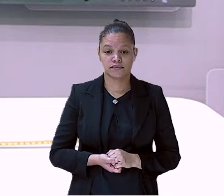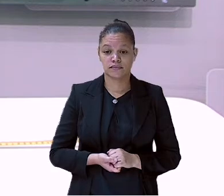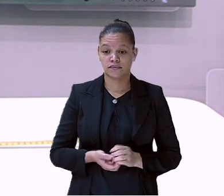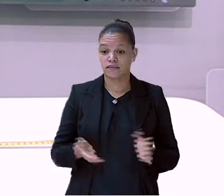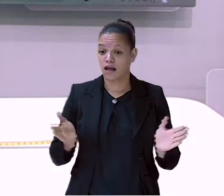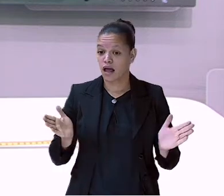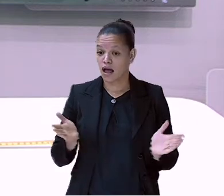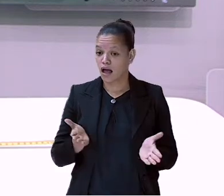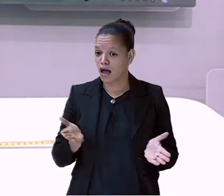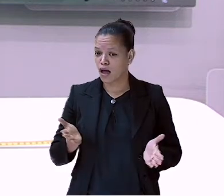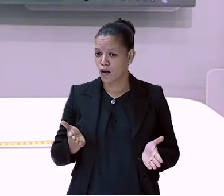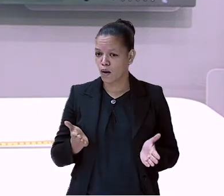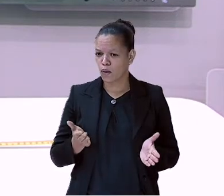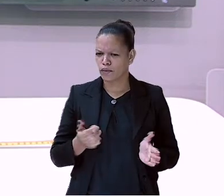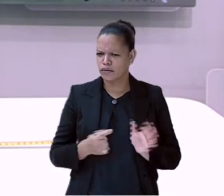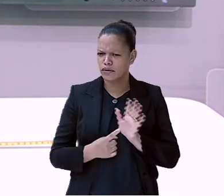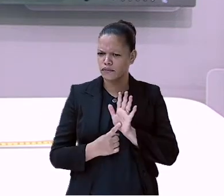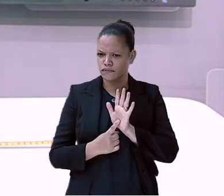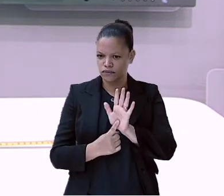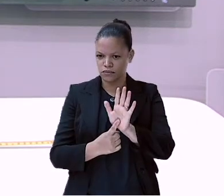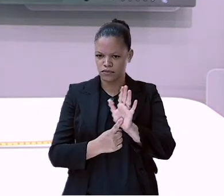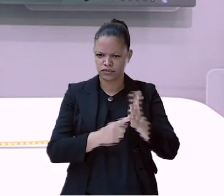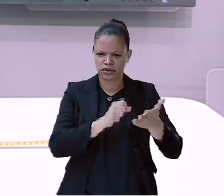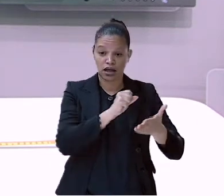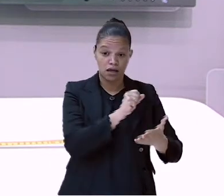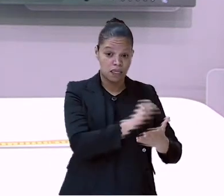Agora nós vamos para a nossa atividade.